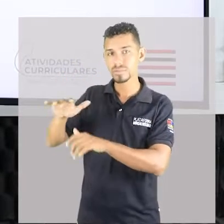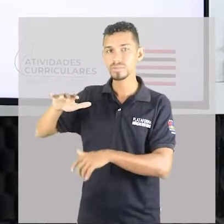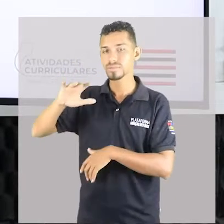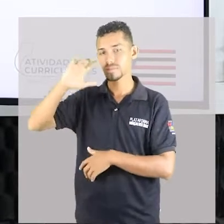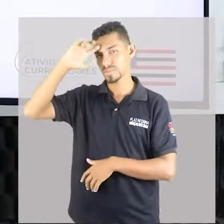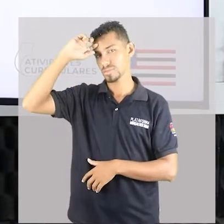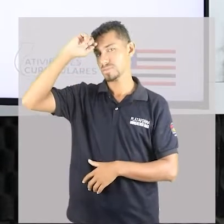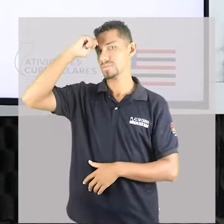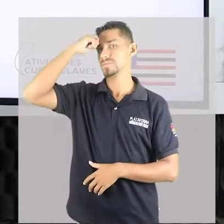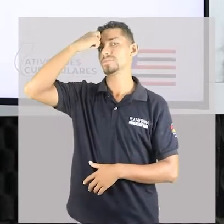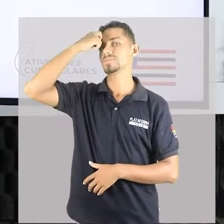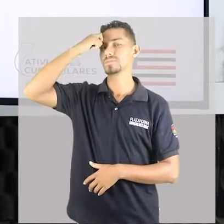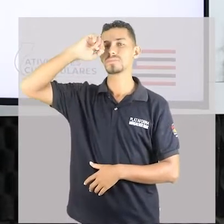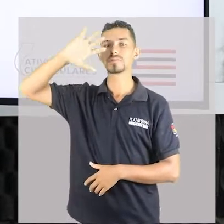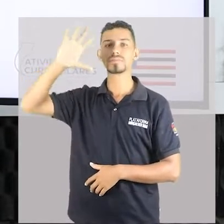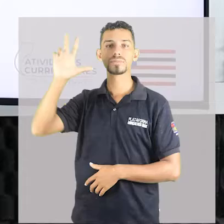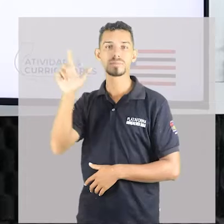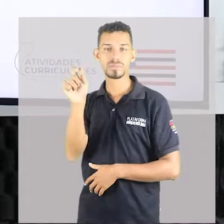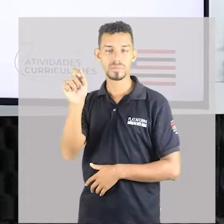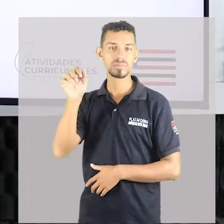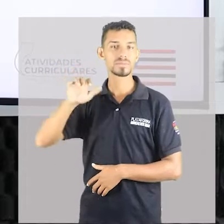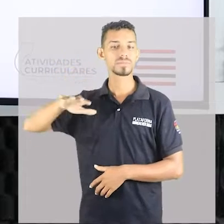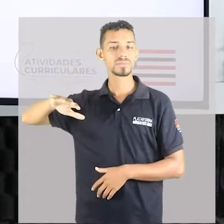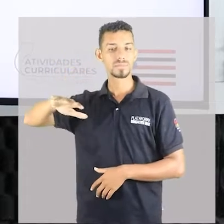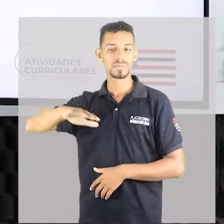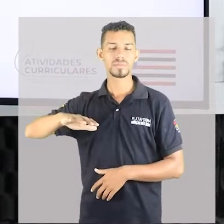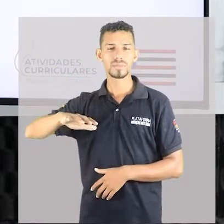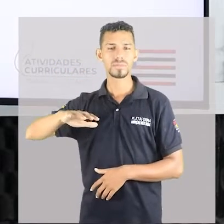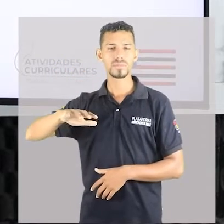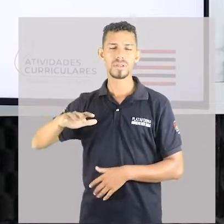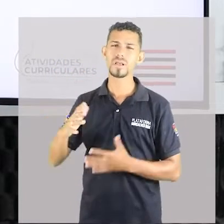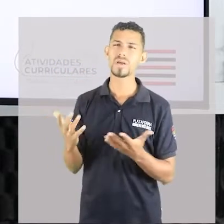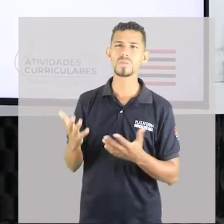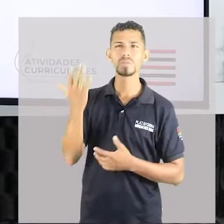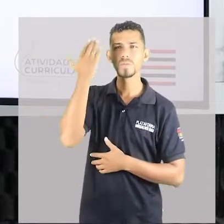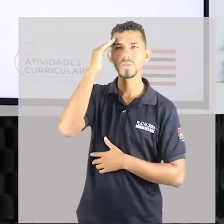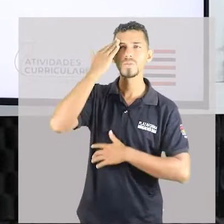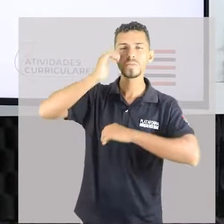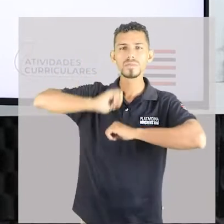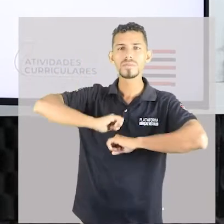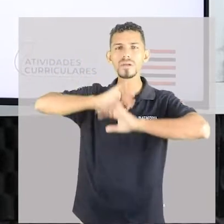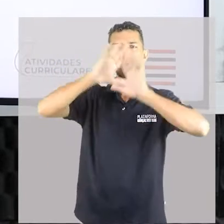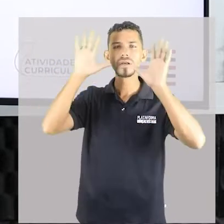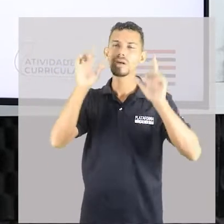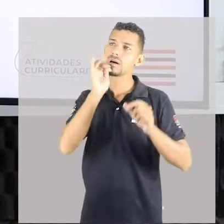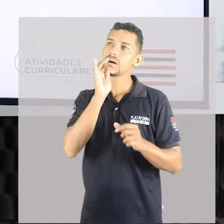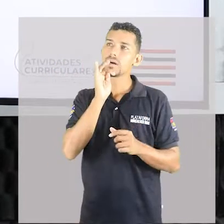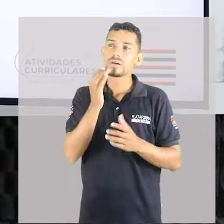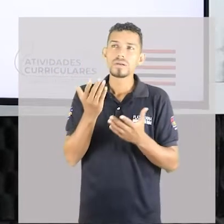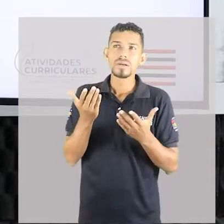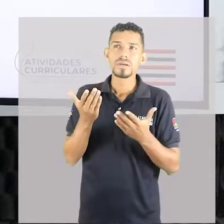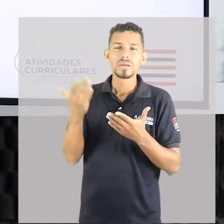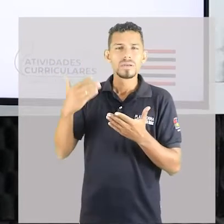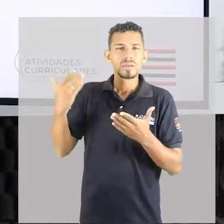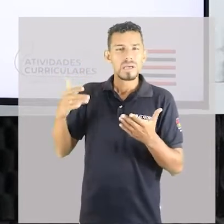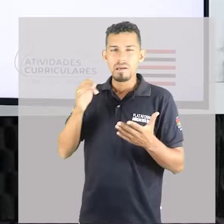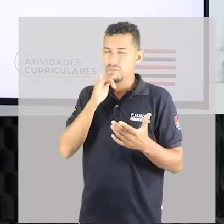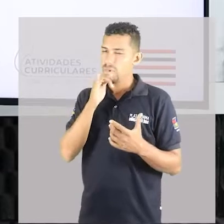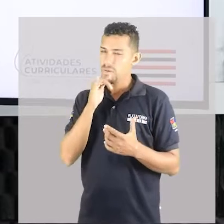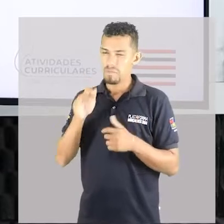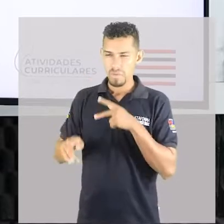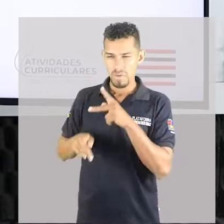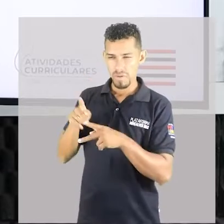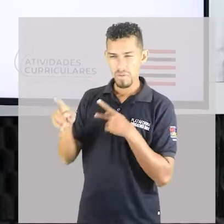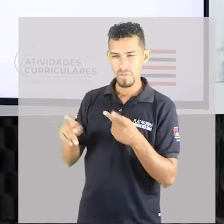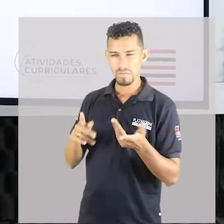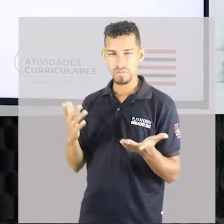africano. É importante compreender isso, porque às vezes a gente pode pensar que é um povo amaldiçoado, é um